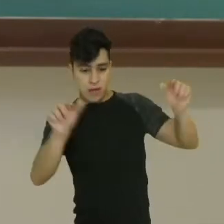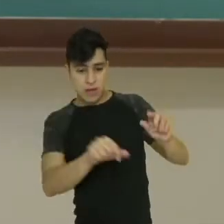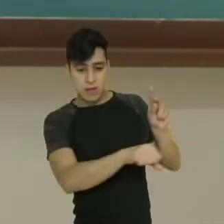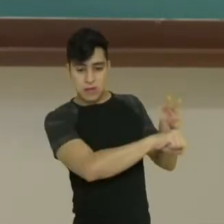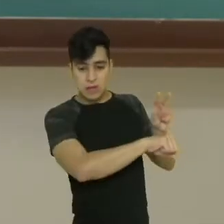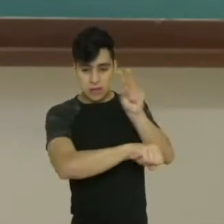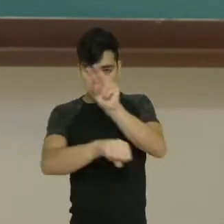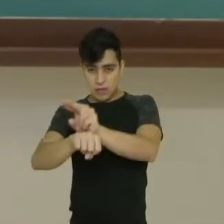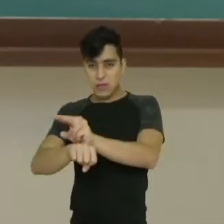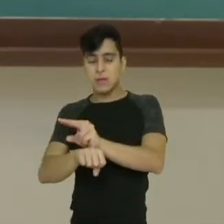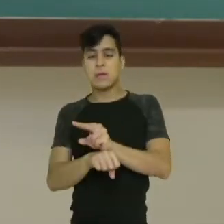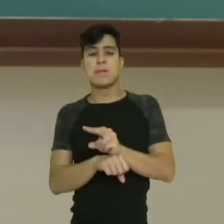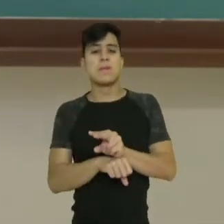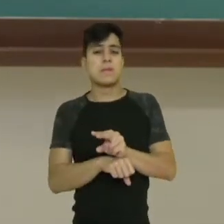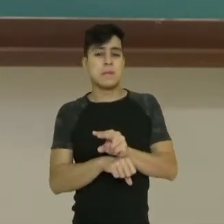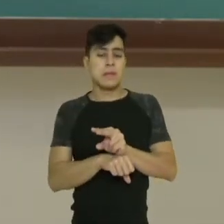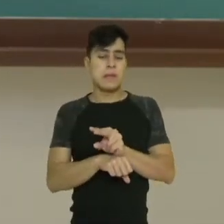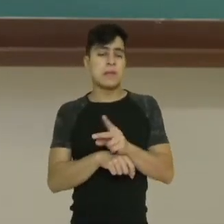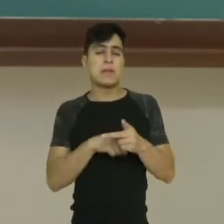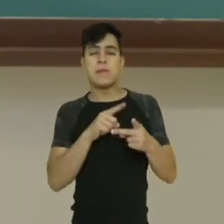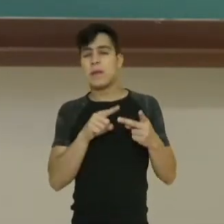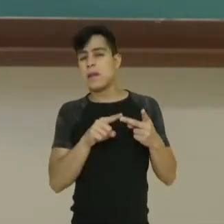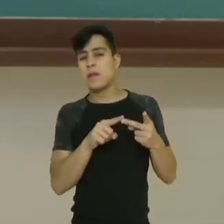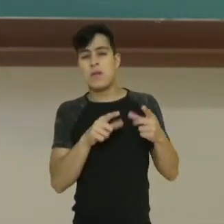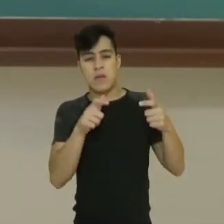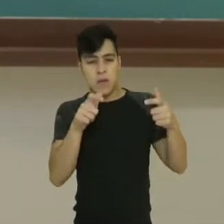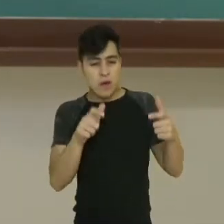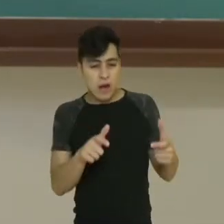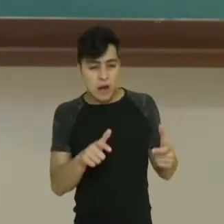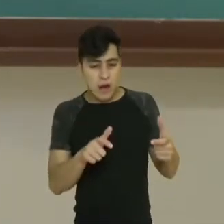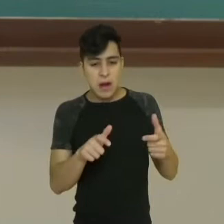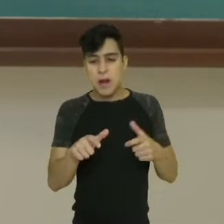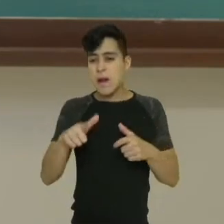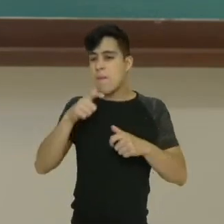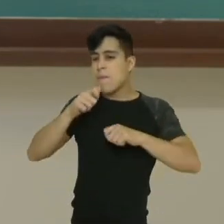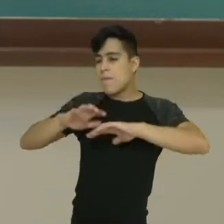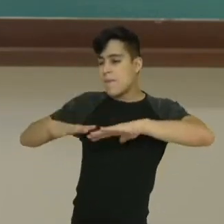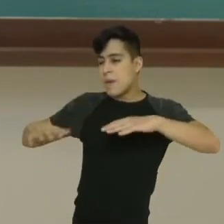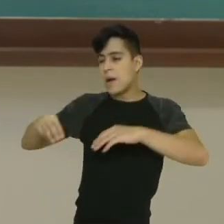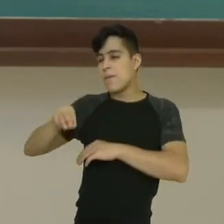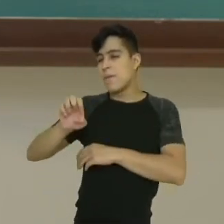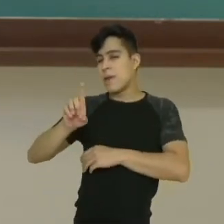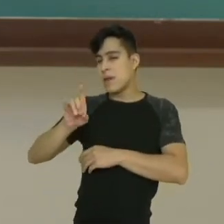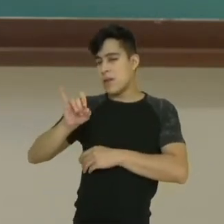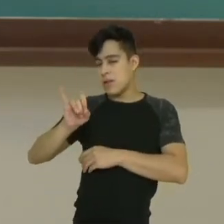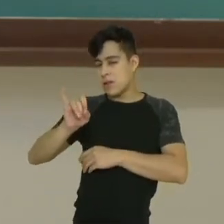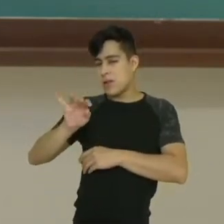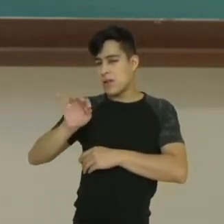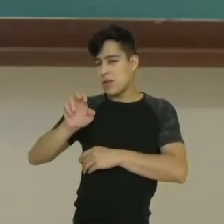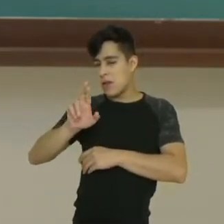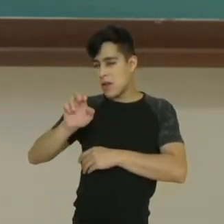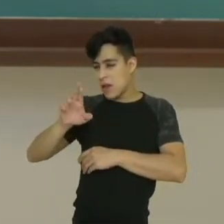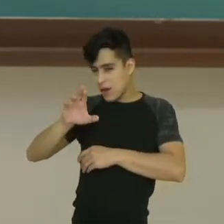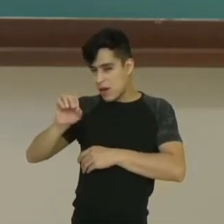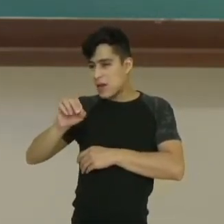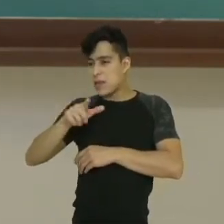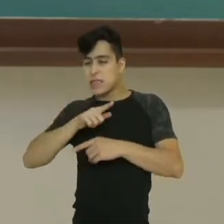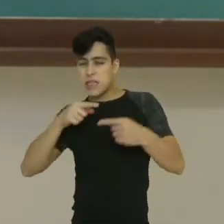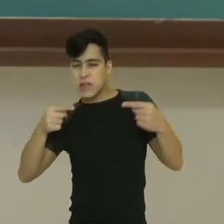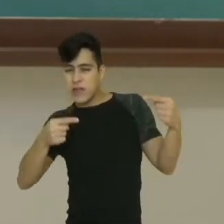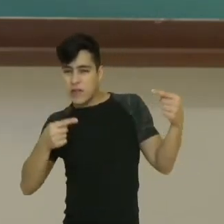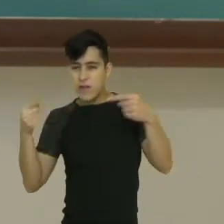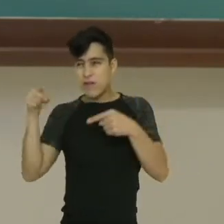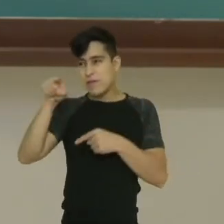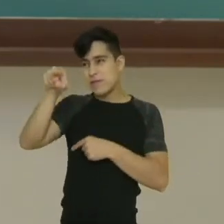outros lugares, como por exemplo, também na região do Mar Mediterrâneo, onde tem atualmente o conflito lá na Ucrânia,